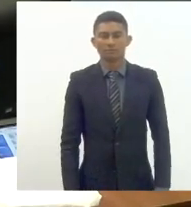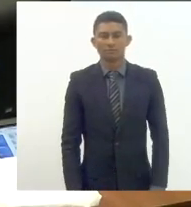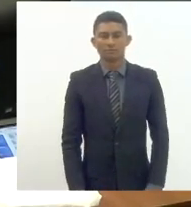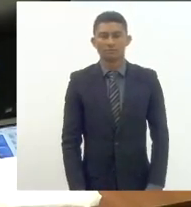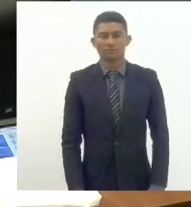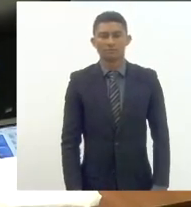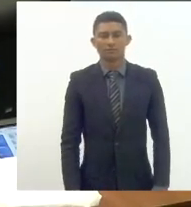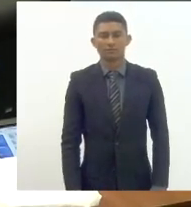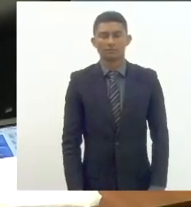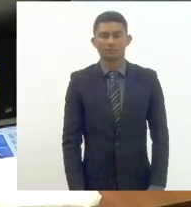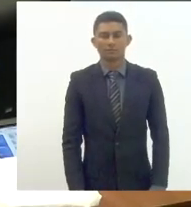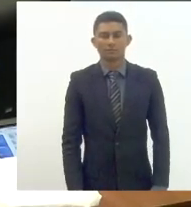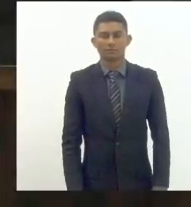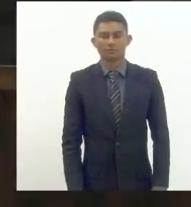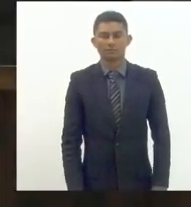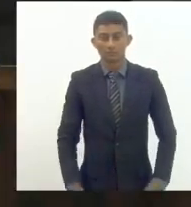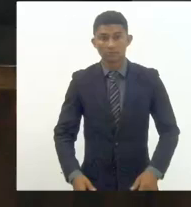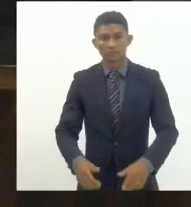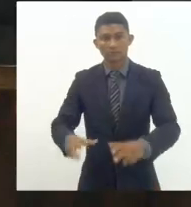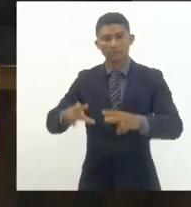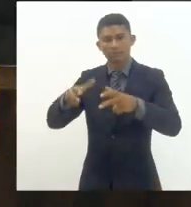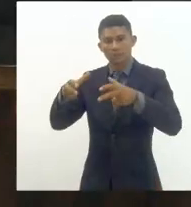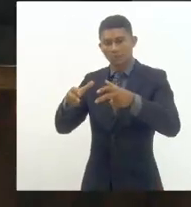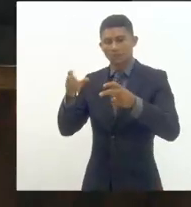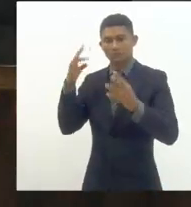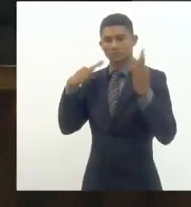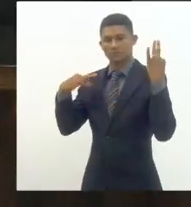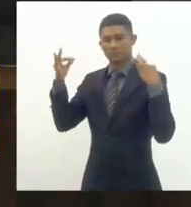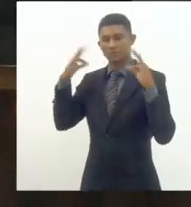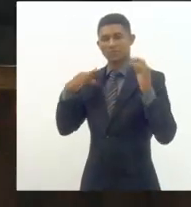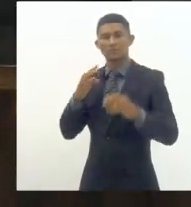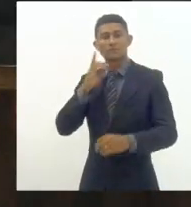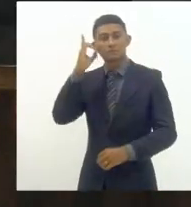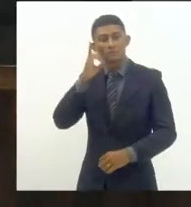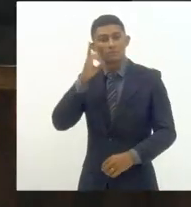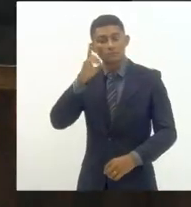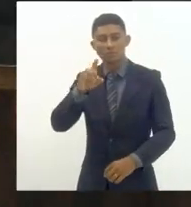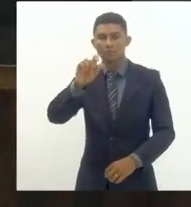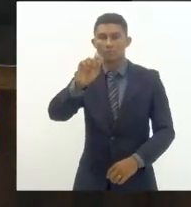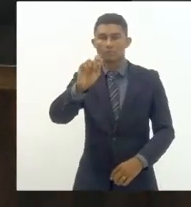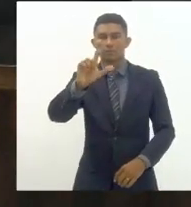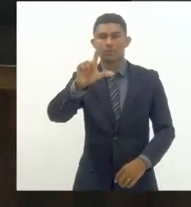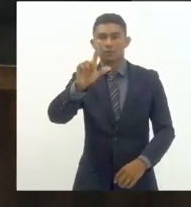Ok. Pela Comissão de Turismo, deputada Alana Passos.